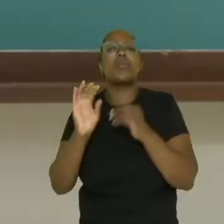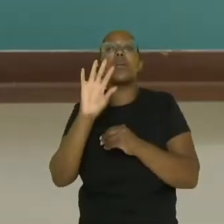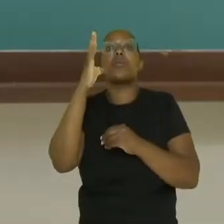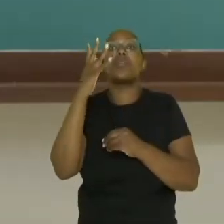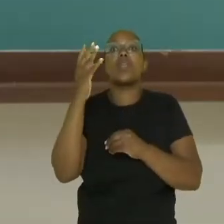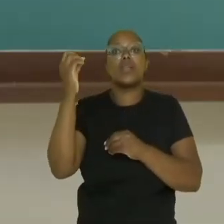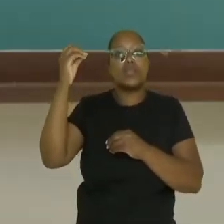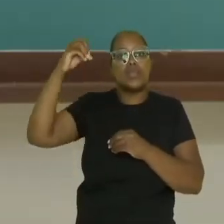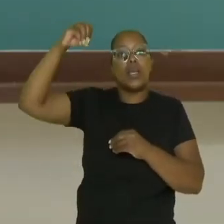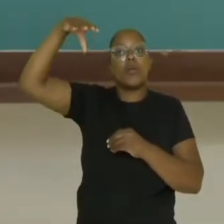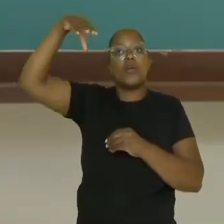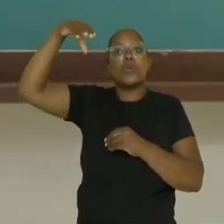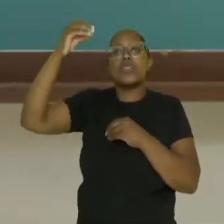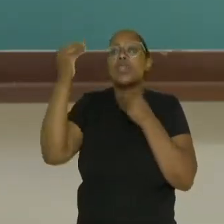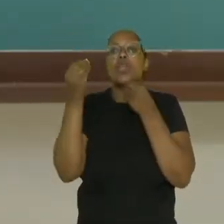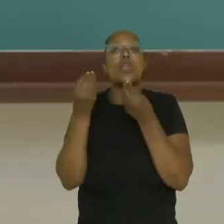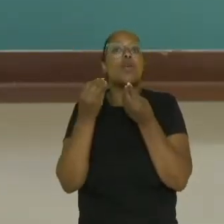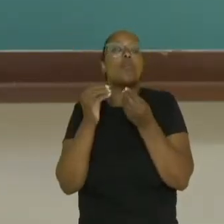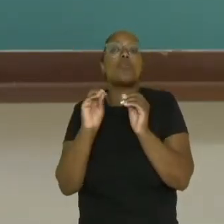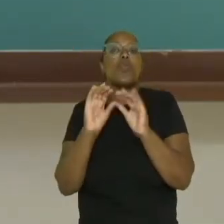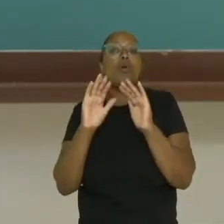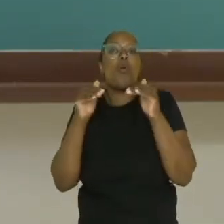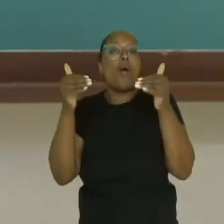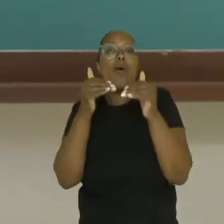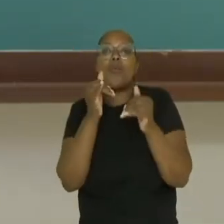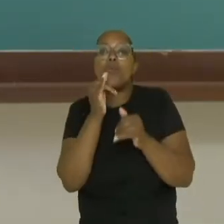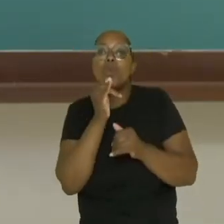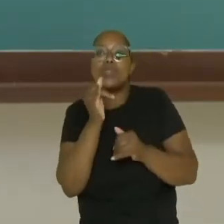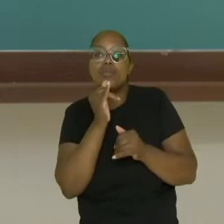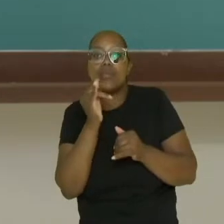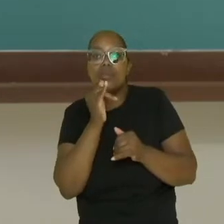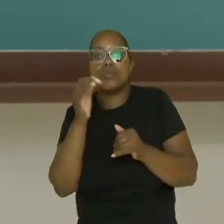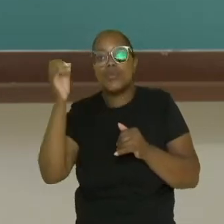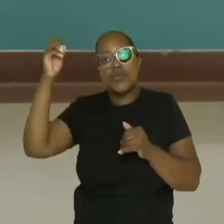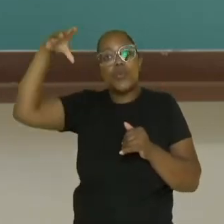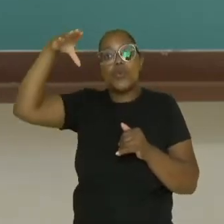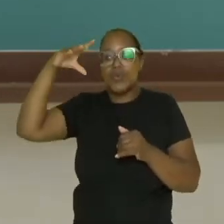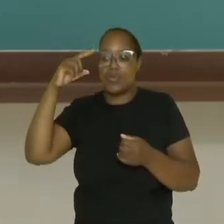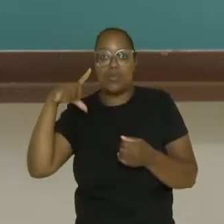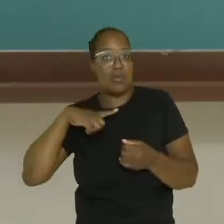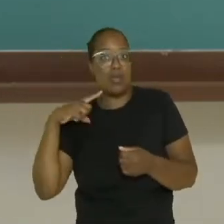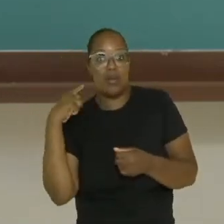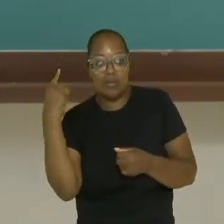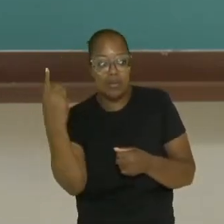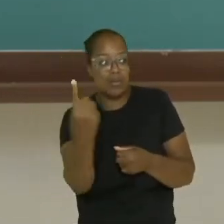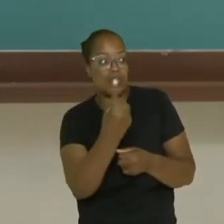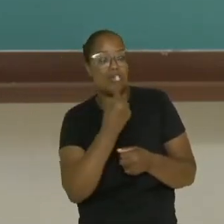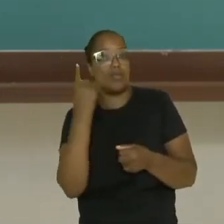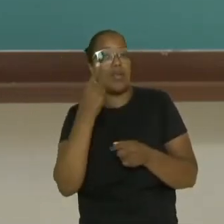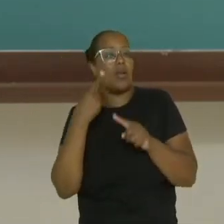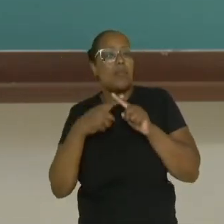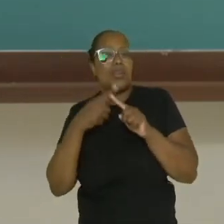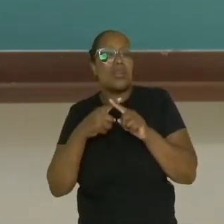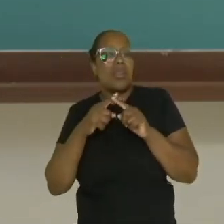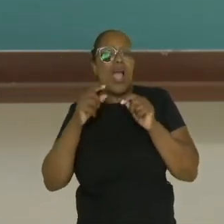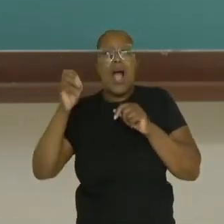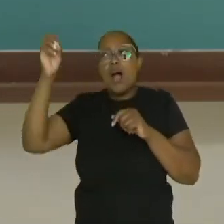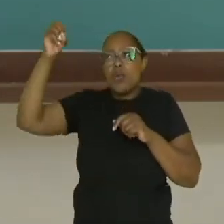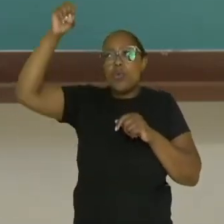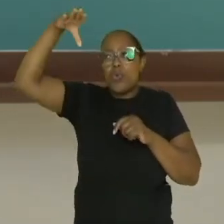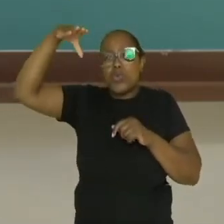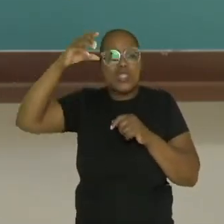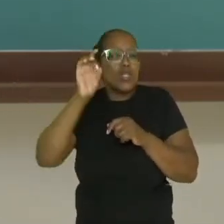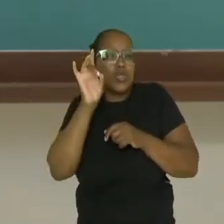E quais os tipos de luzes que existem à nossa volta? Será que a luz é só essa que o sol produz?